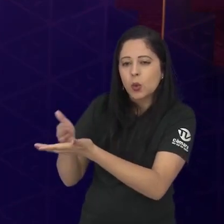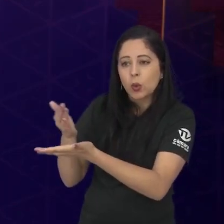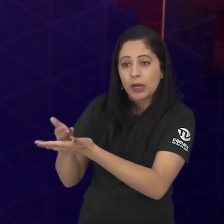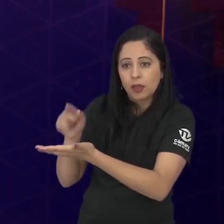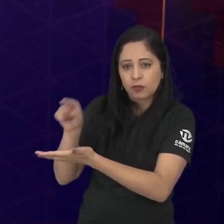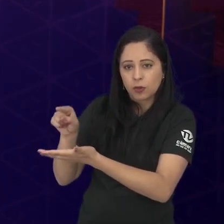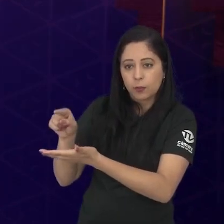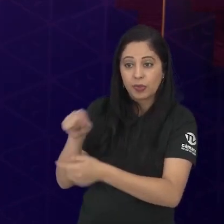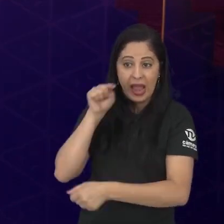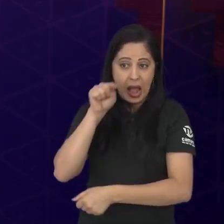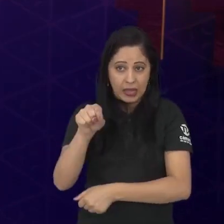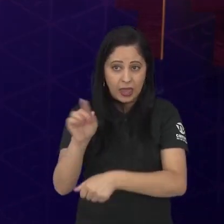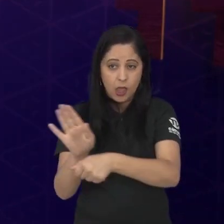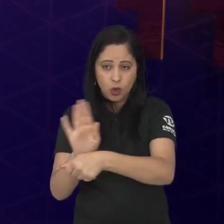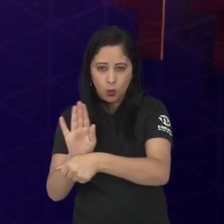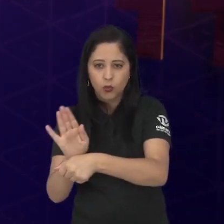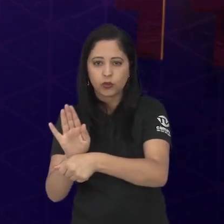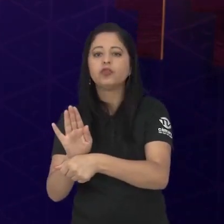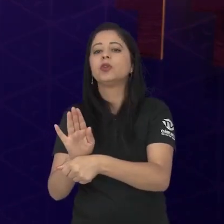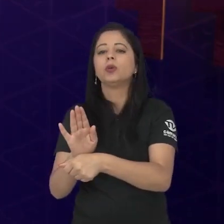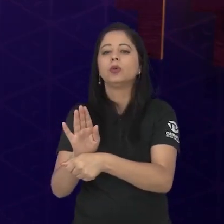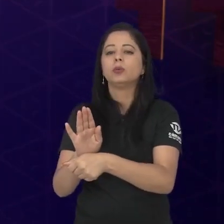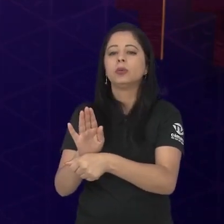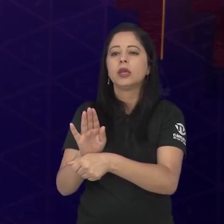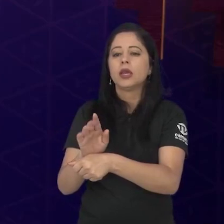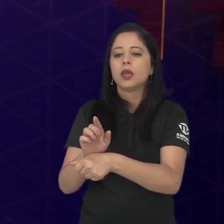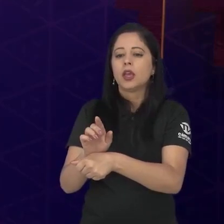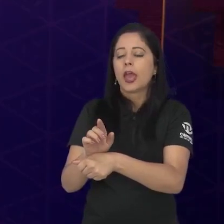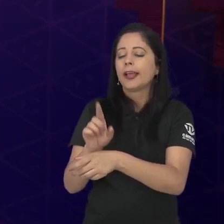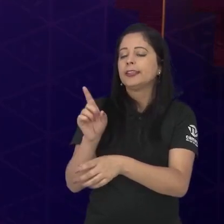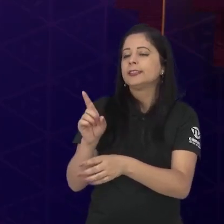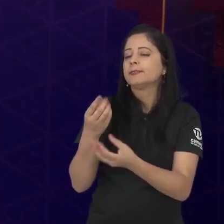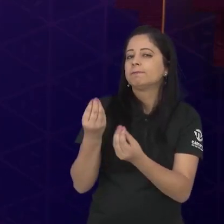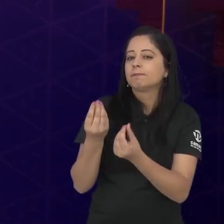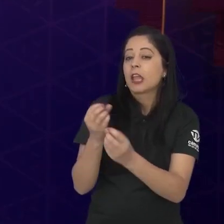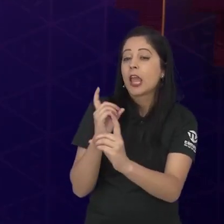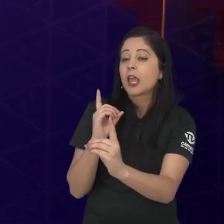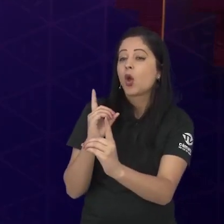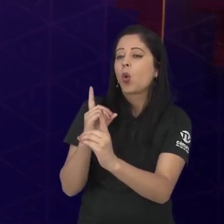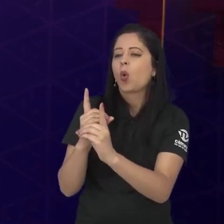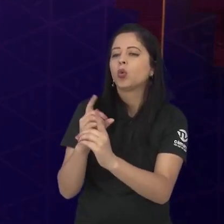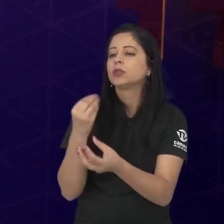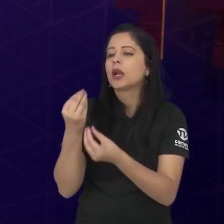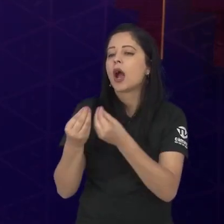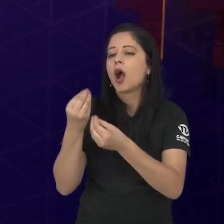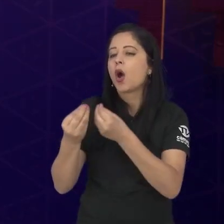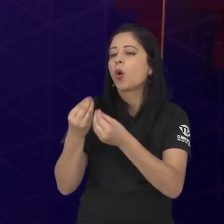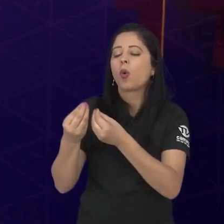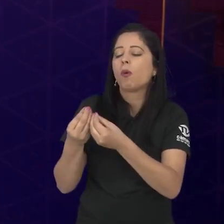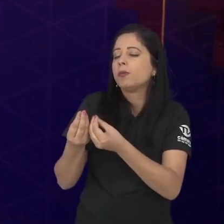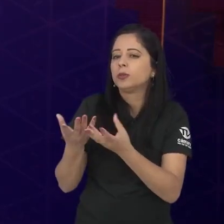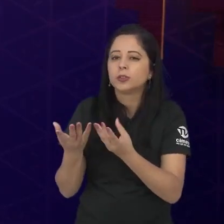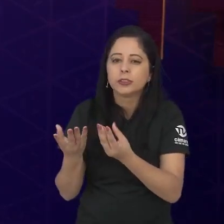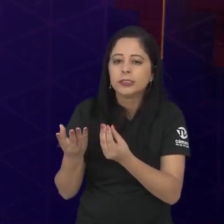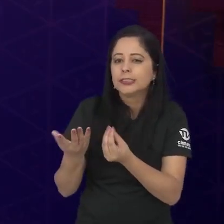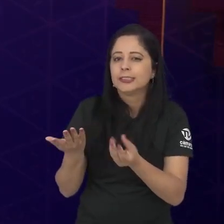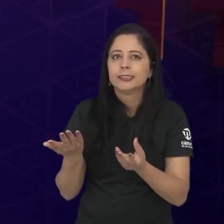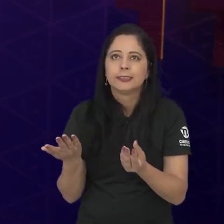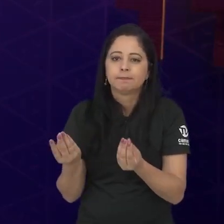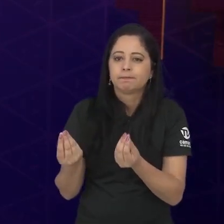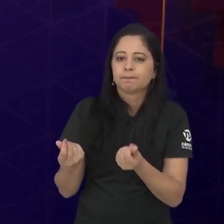livro. No filme, eles encontram uma solução científica para